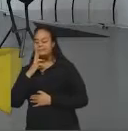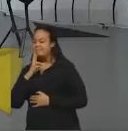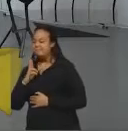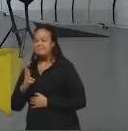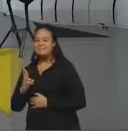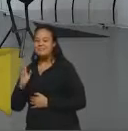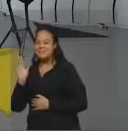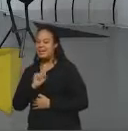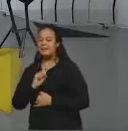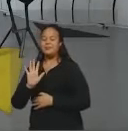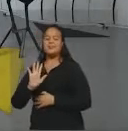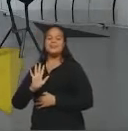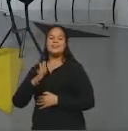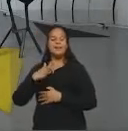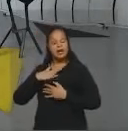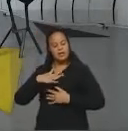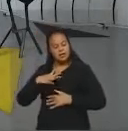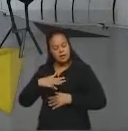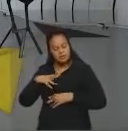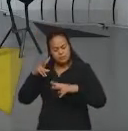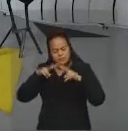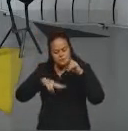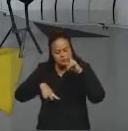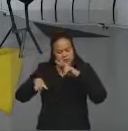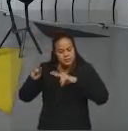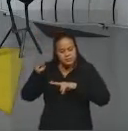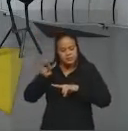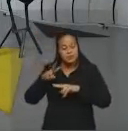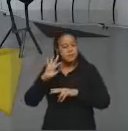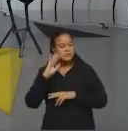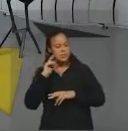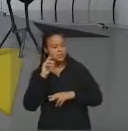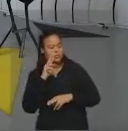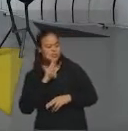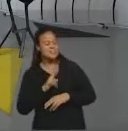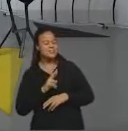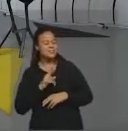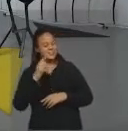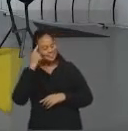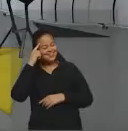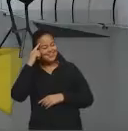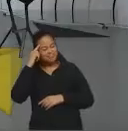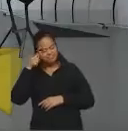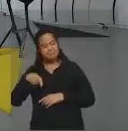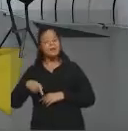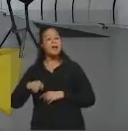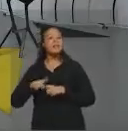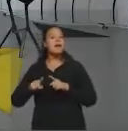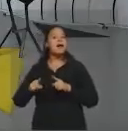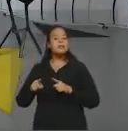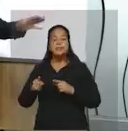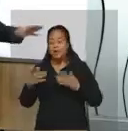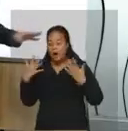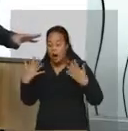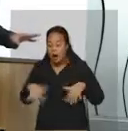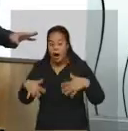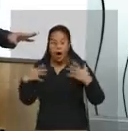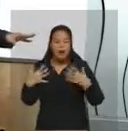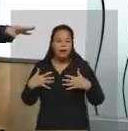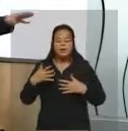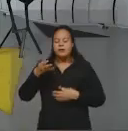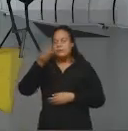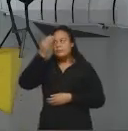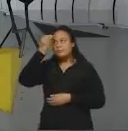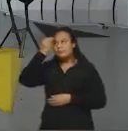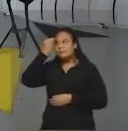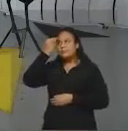pessoas mentalmente. Eu leio uma mensagem. Você acha que respondeu? Respondi na minha cabeça, mas aí quando eu vou ver, tem uma semana que a pessoa